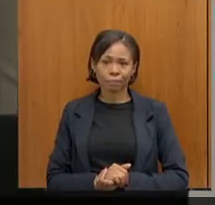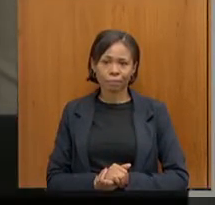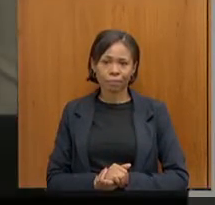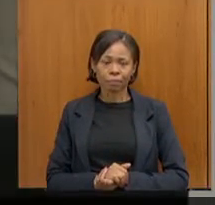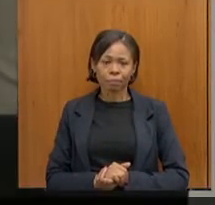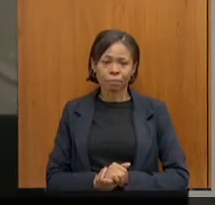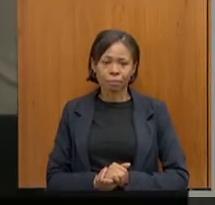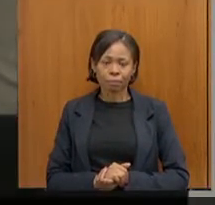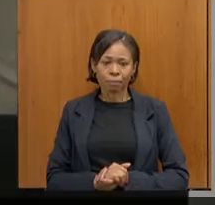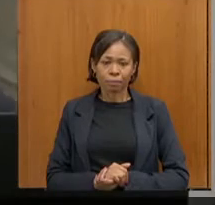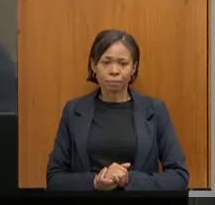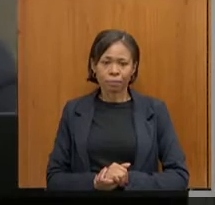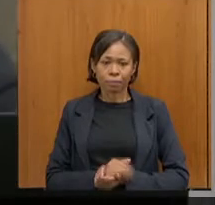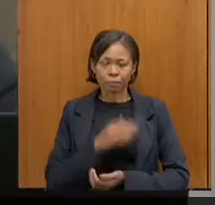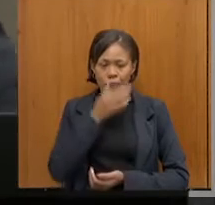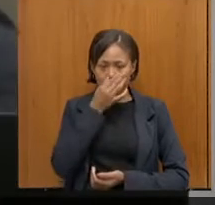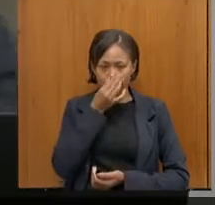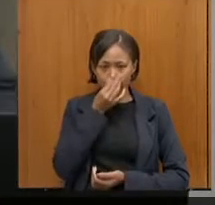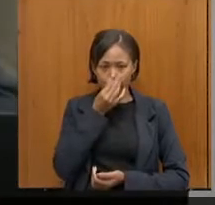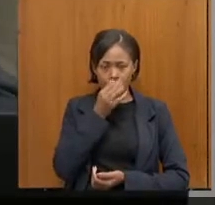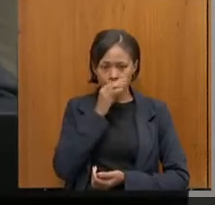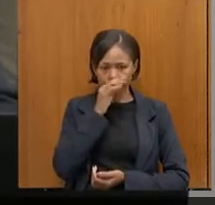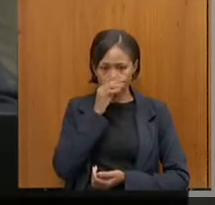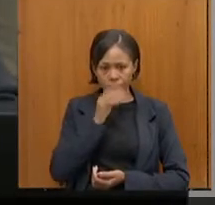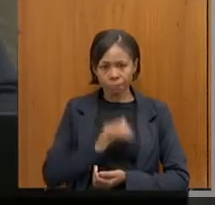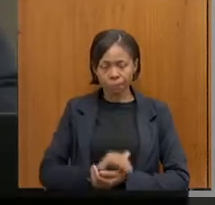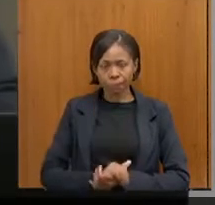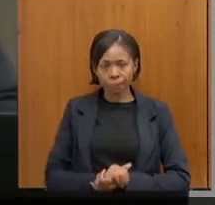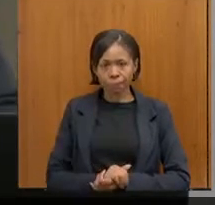se destacar a presença do deputado